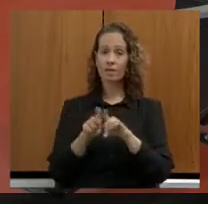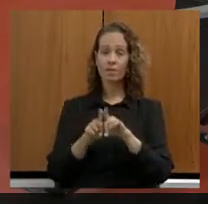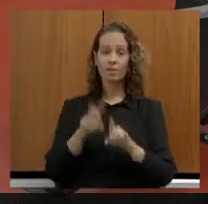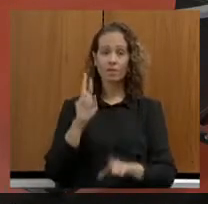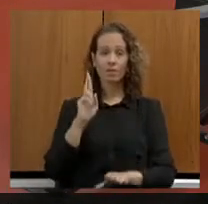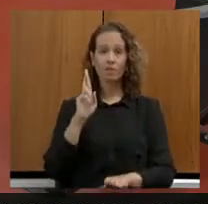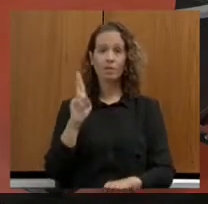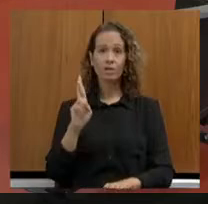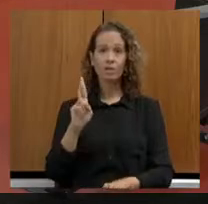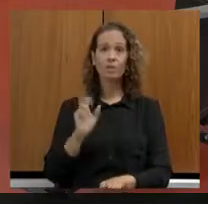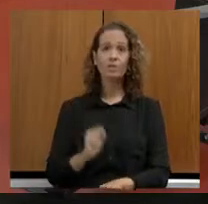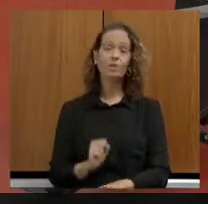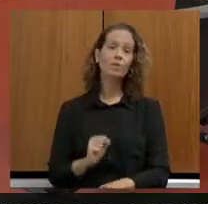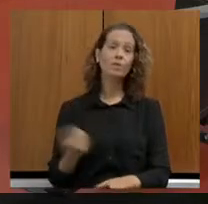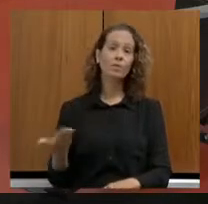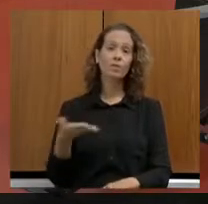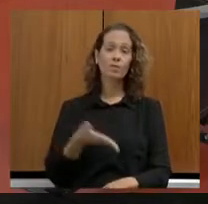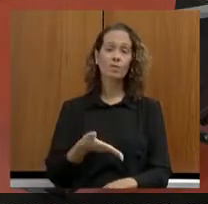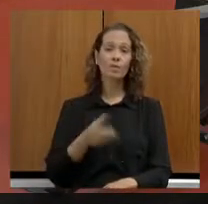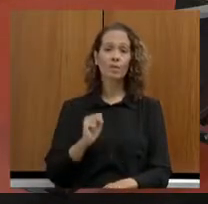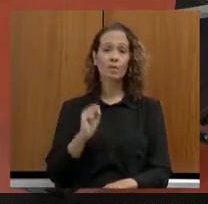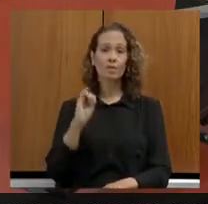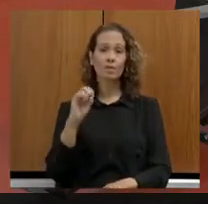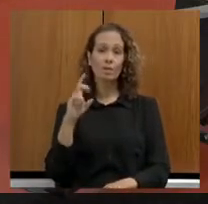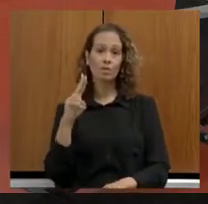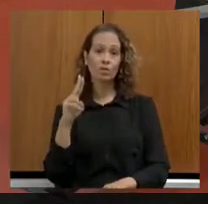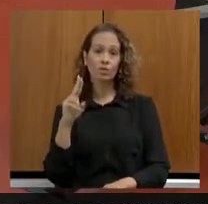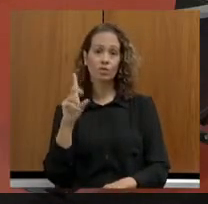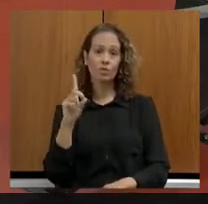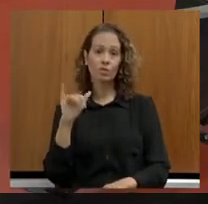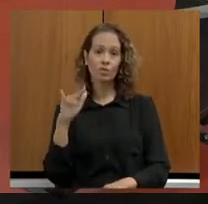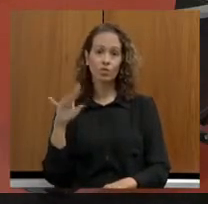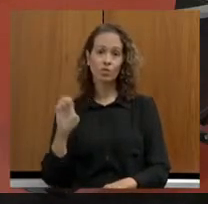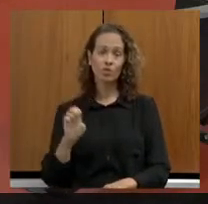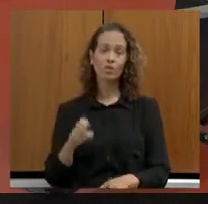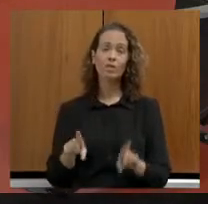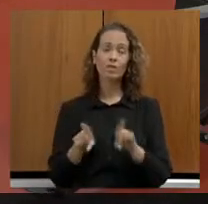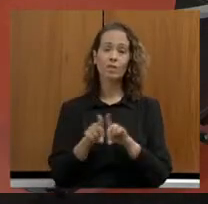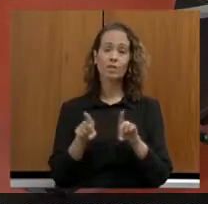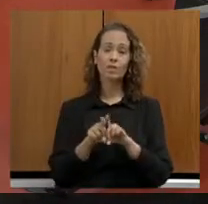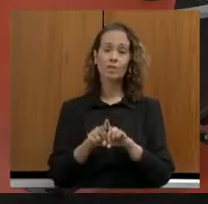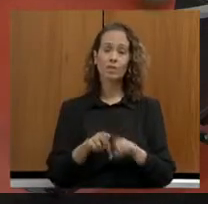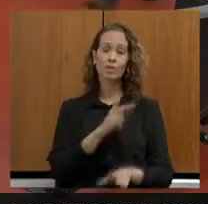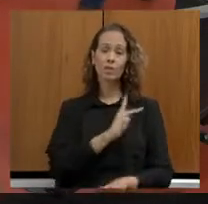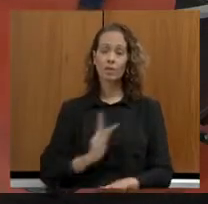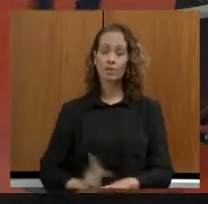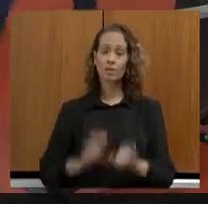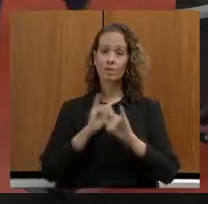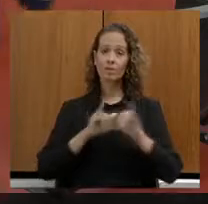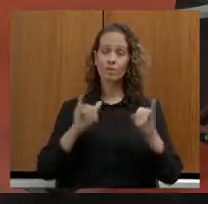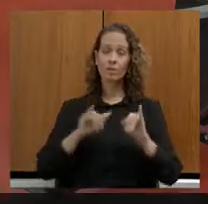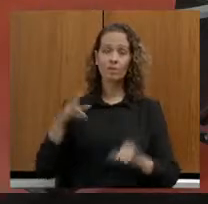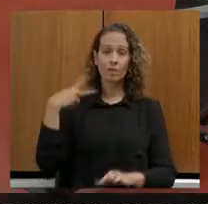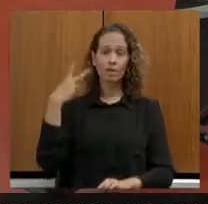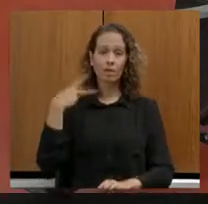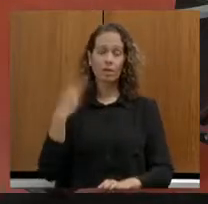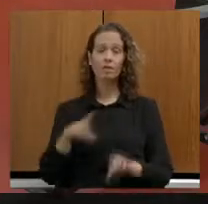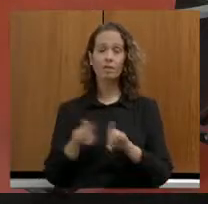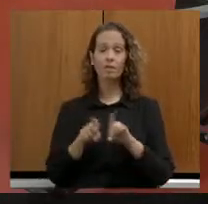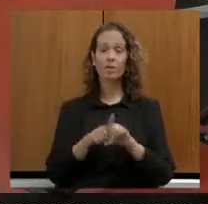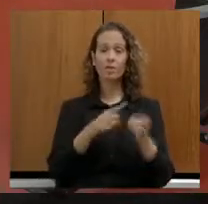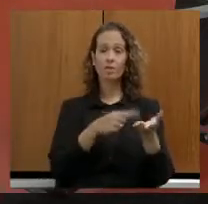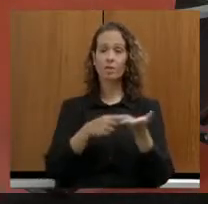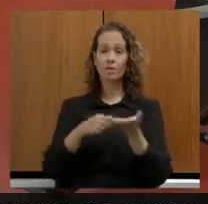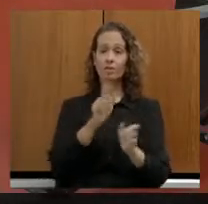Estadual do sind-ute presente aqui nesse Assembleia fiscaliza a presidência comunica os parlamentares e aos convidados